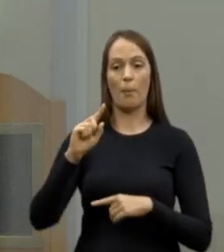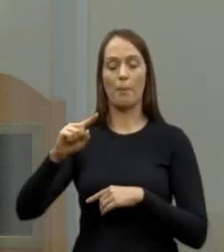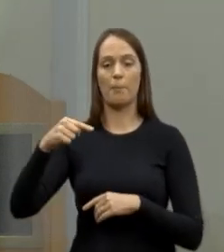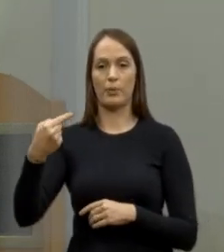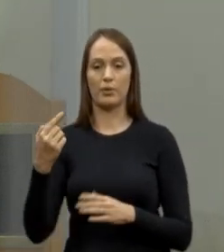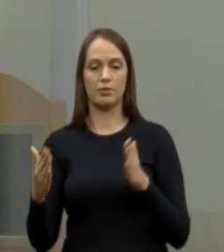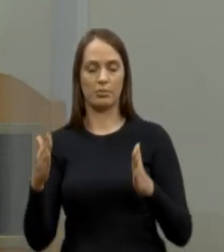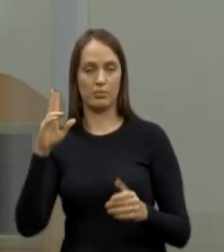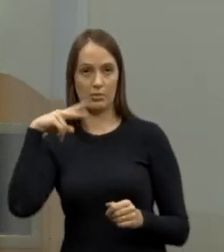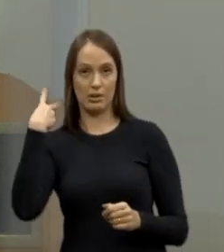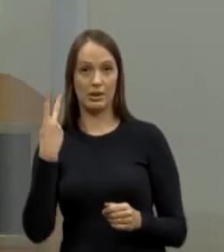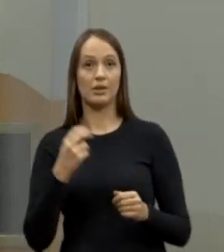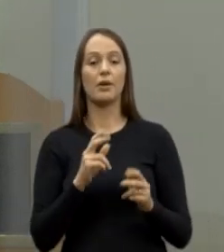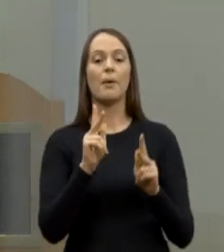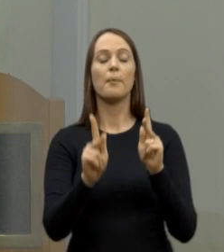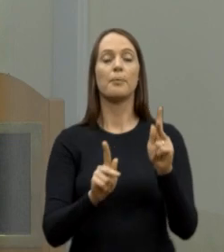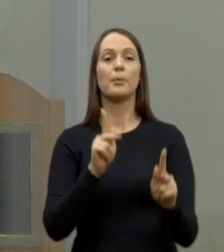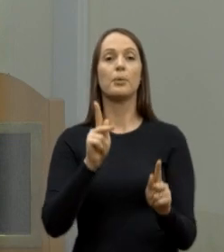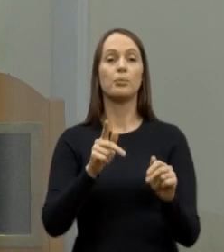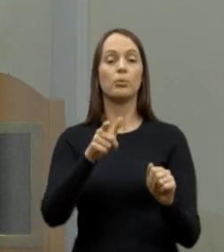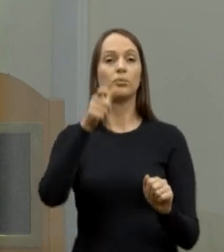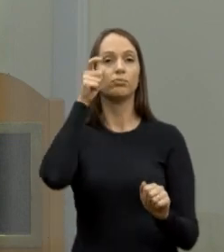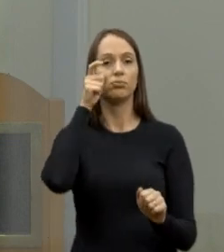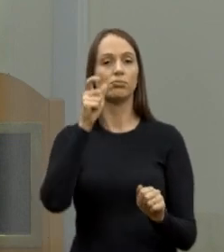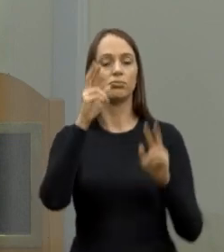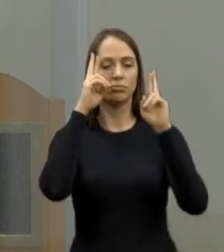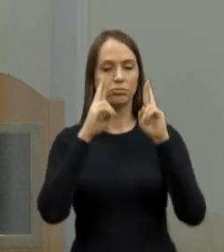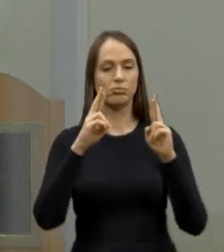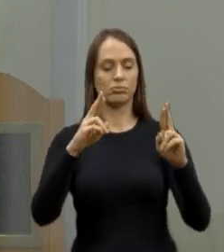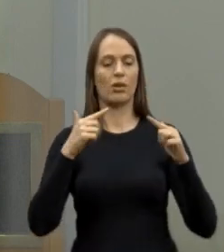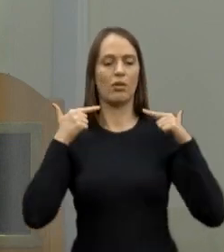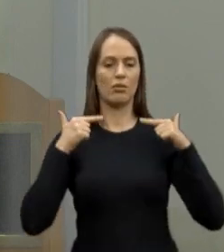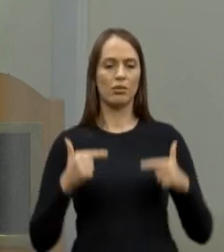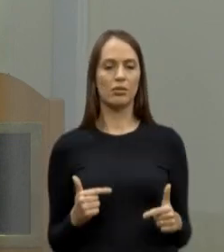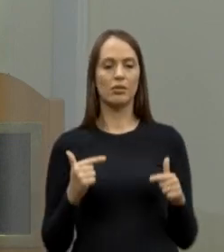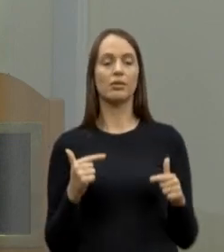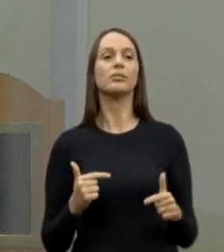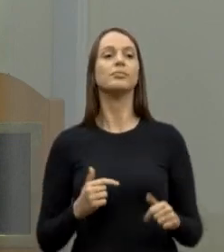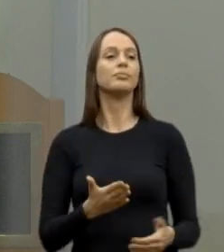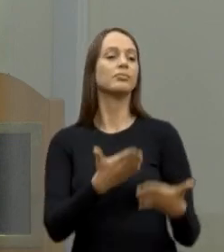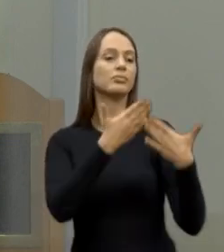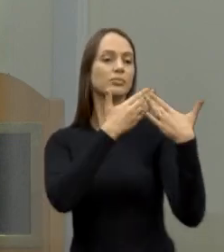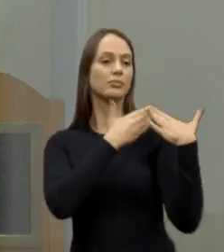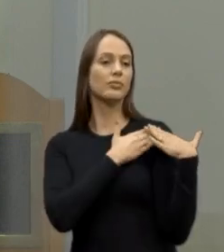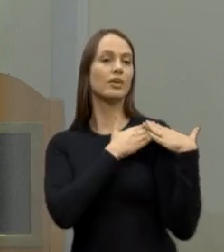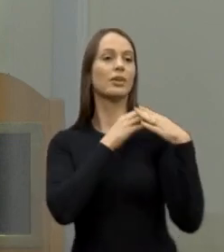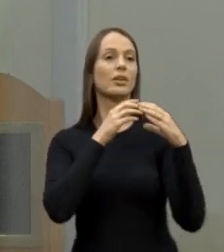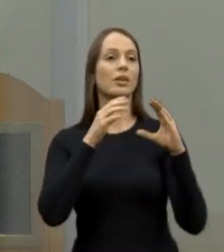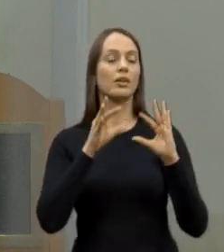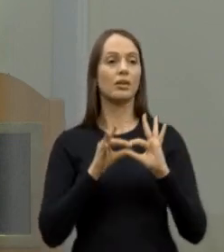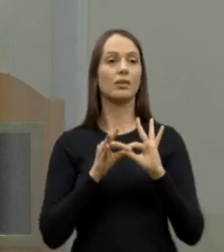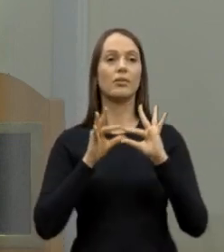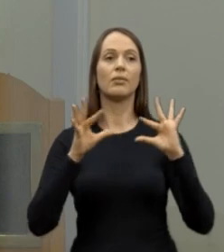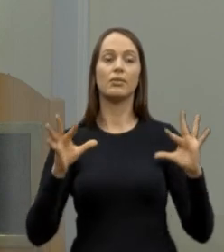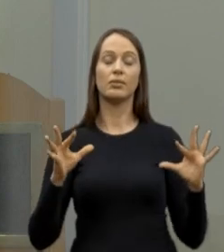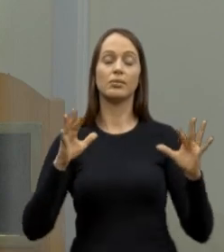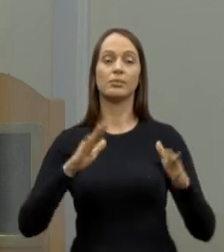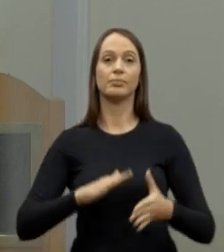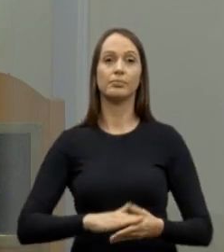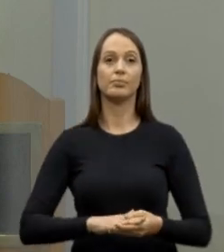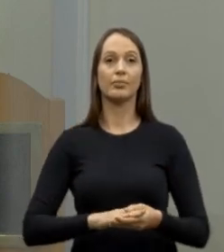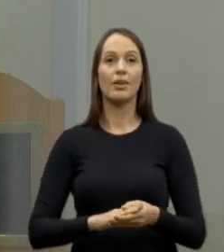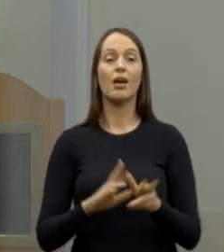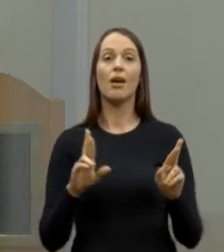interesses da população com imparcialidade, responsabilidade e independência, sem permitir